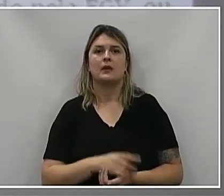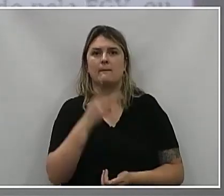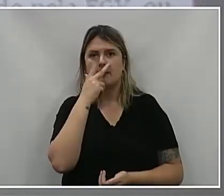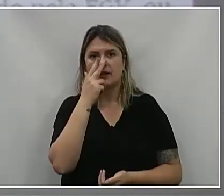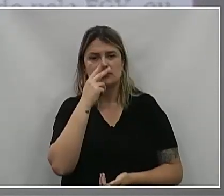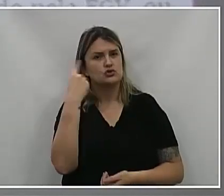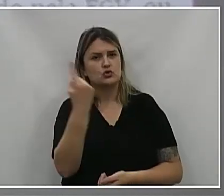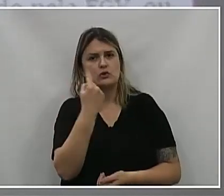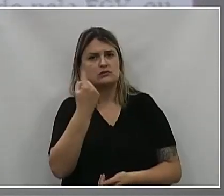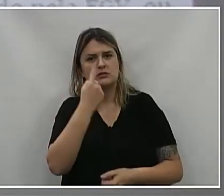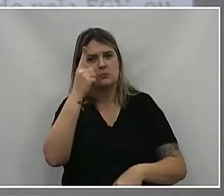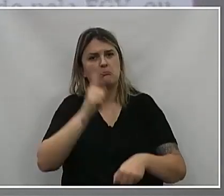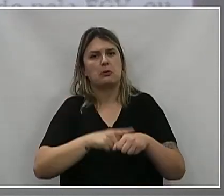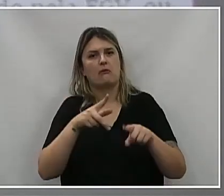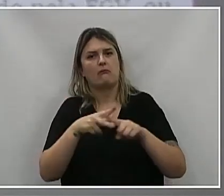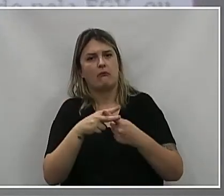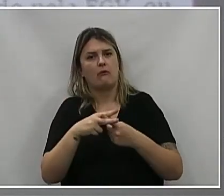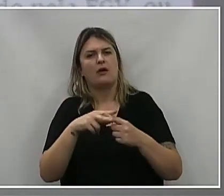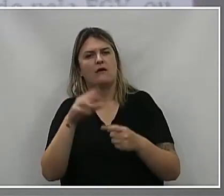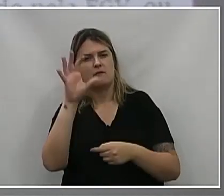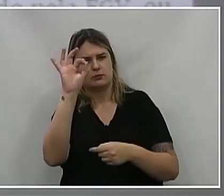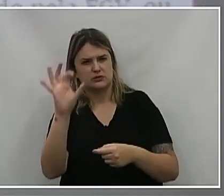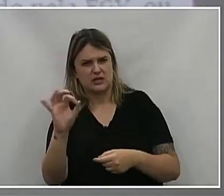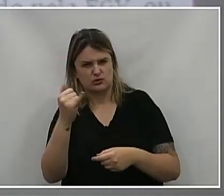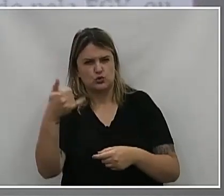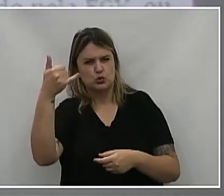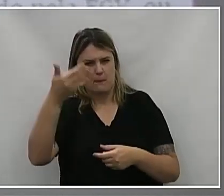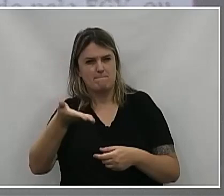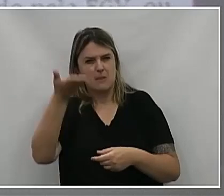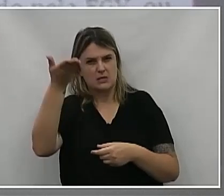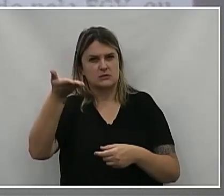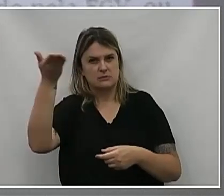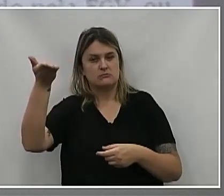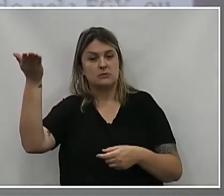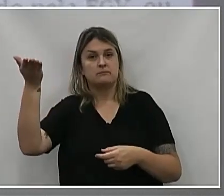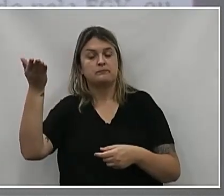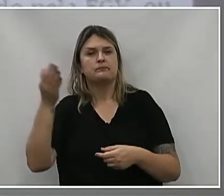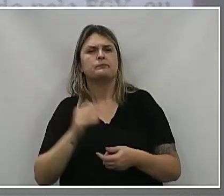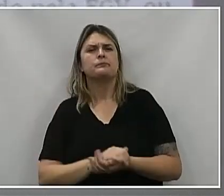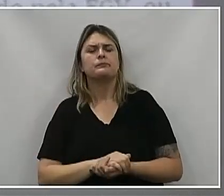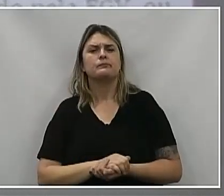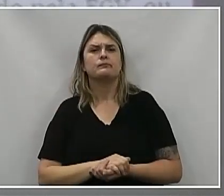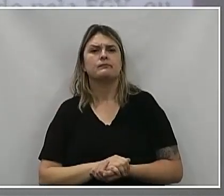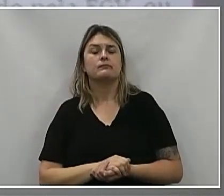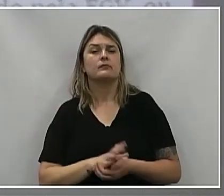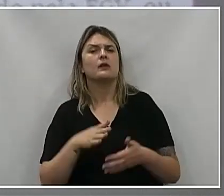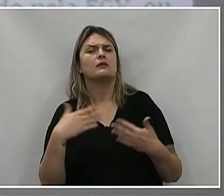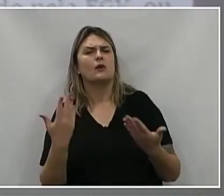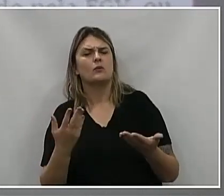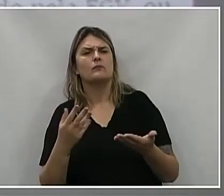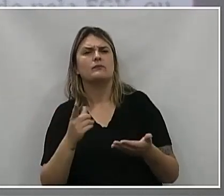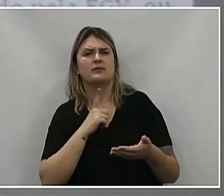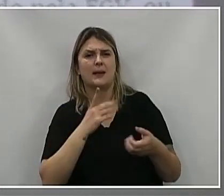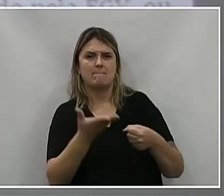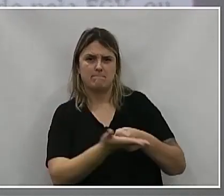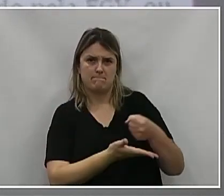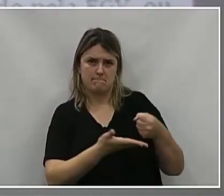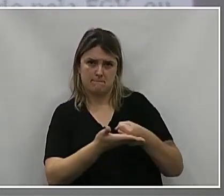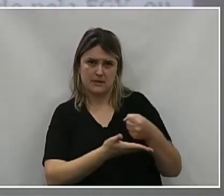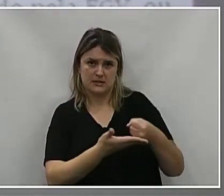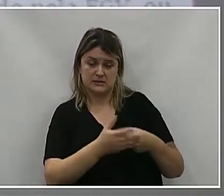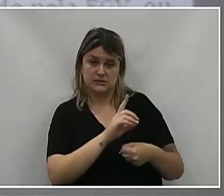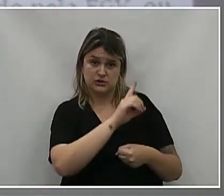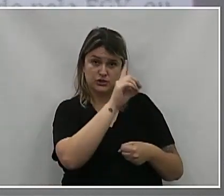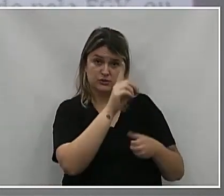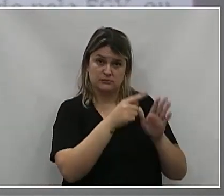disparado automaticamente o reajuste anualmente. Mas o que nos chama a atenção é que, tendo por data base a data